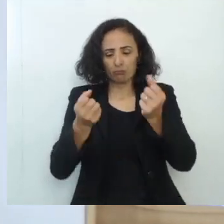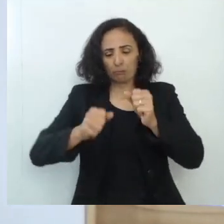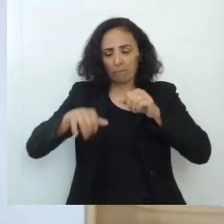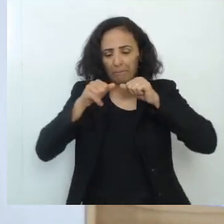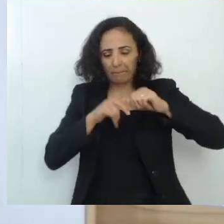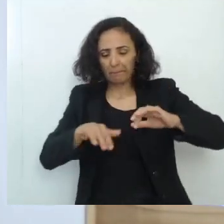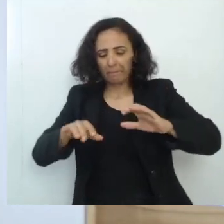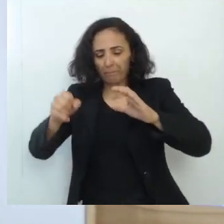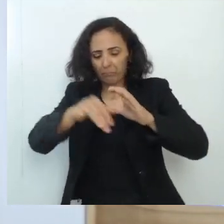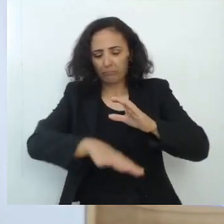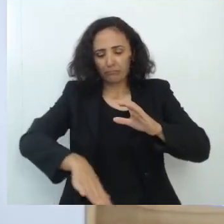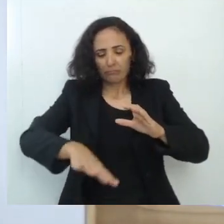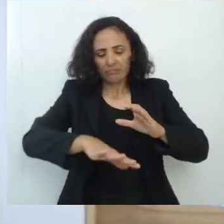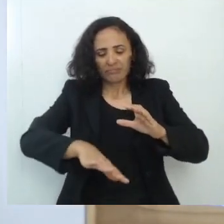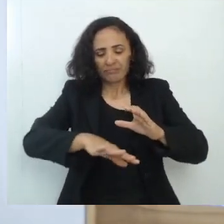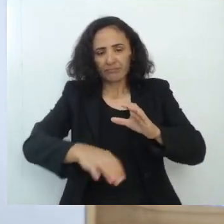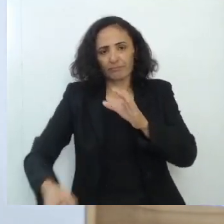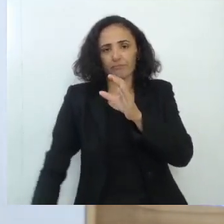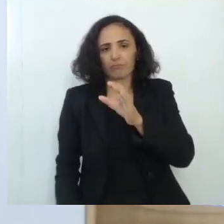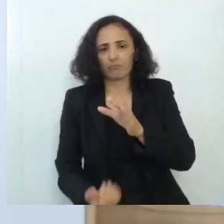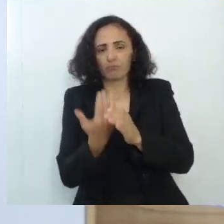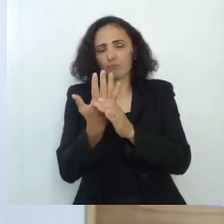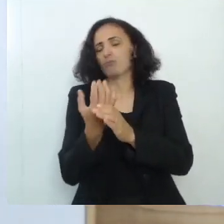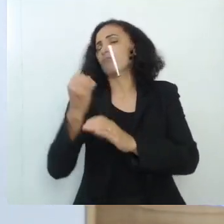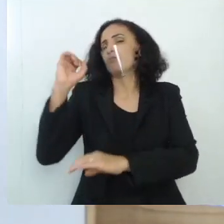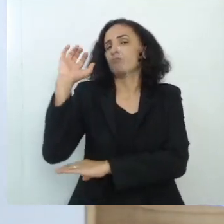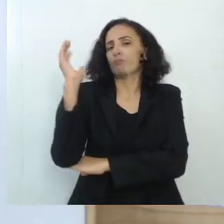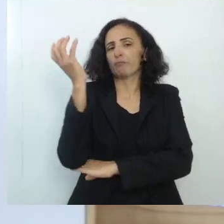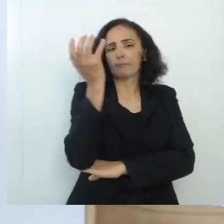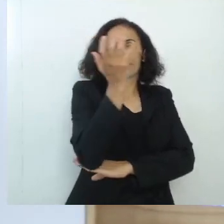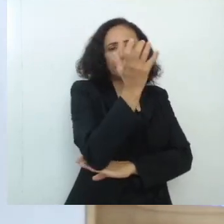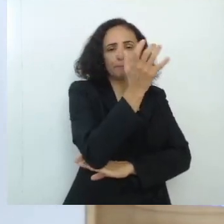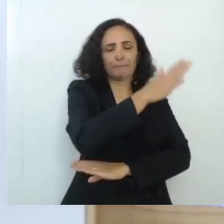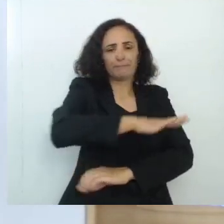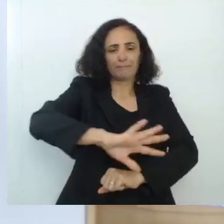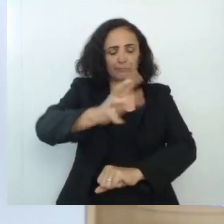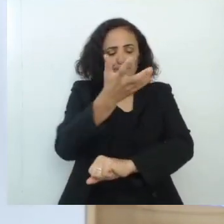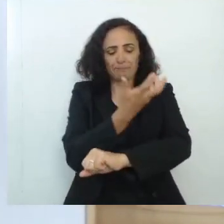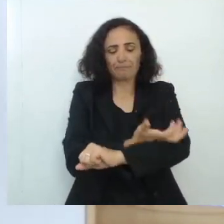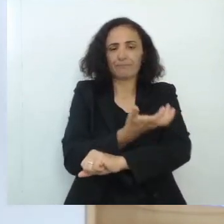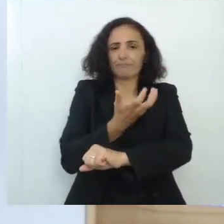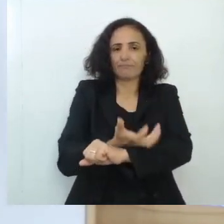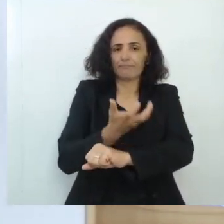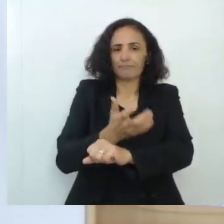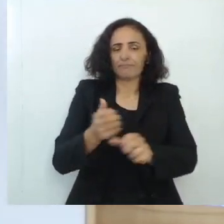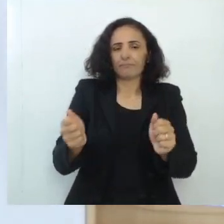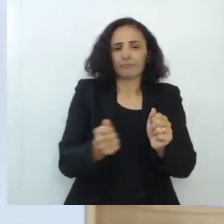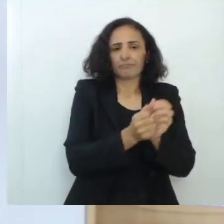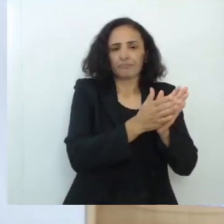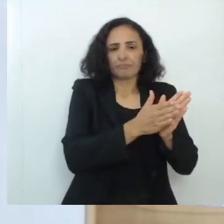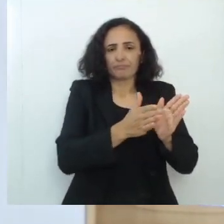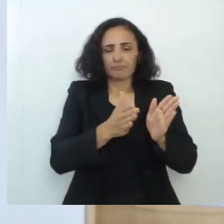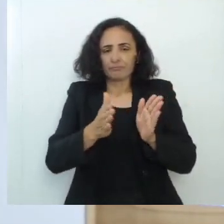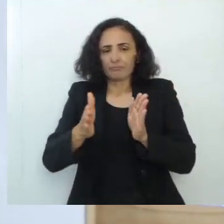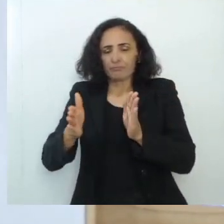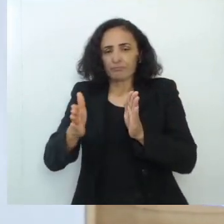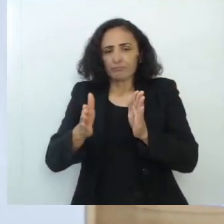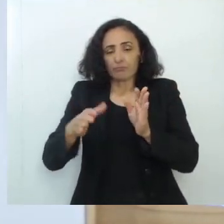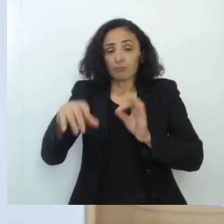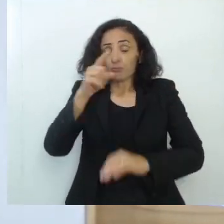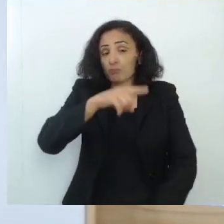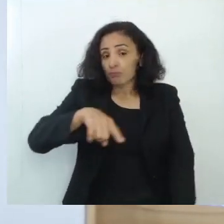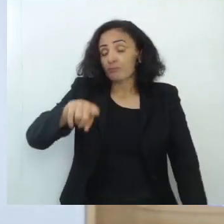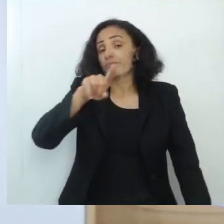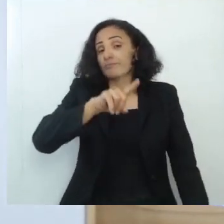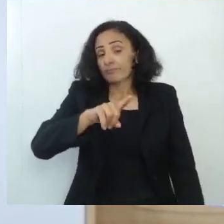formar gametócitos, vai formar o gametófito, que é onde vai produzir os gametas. Você vai